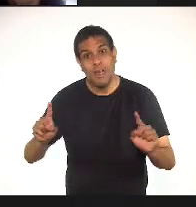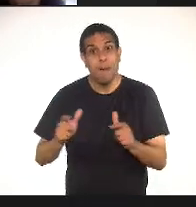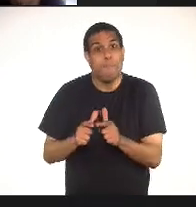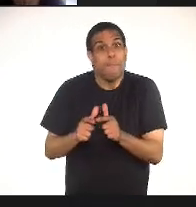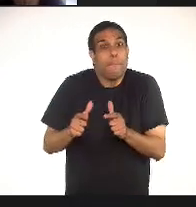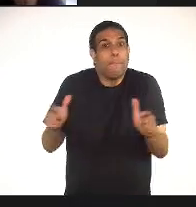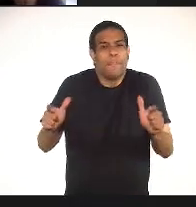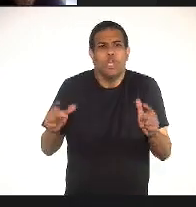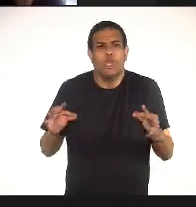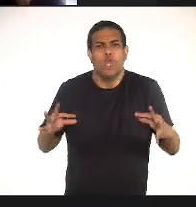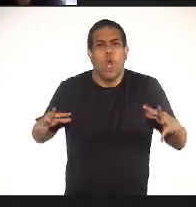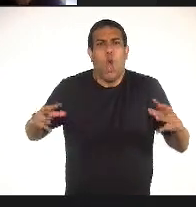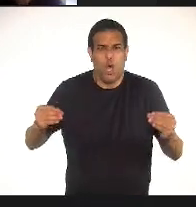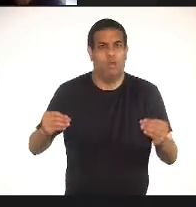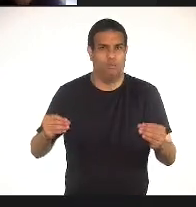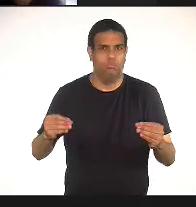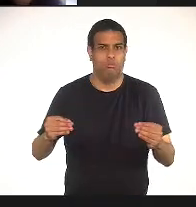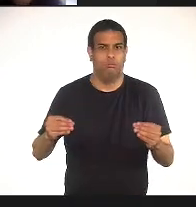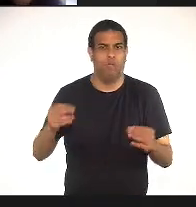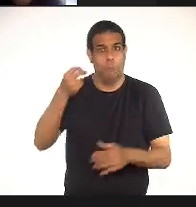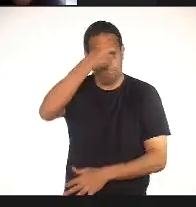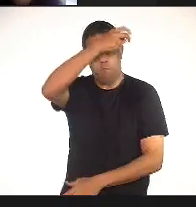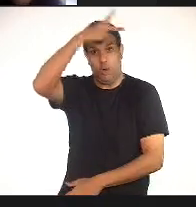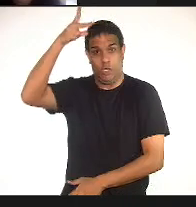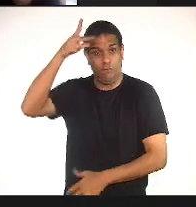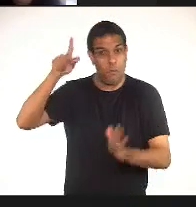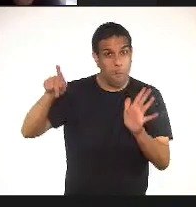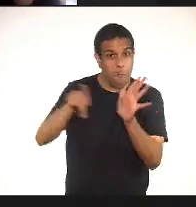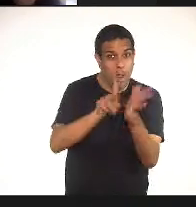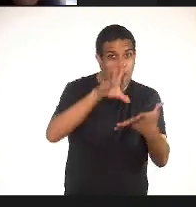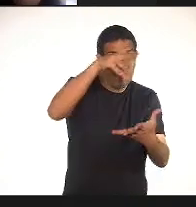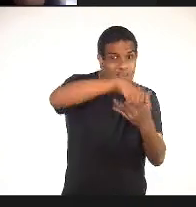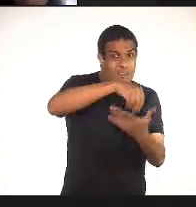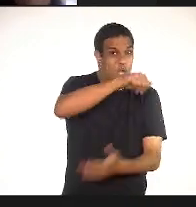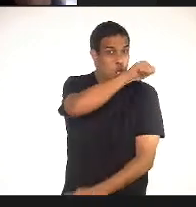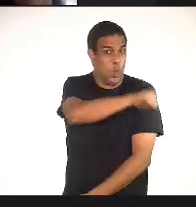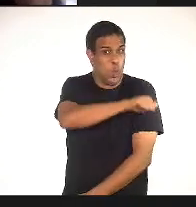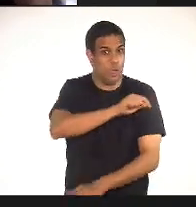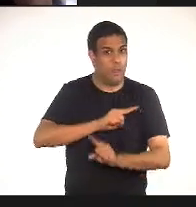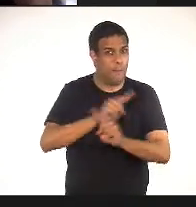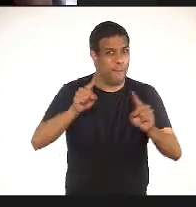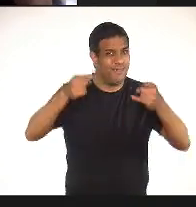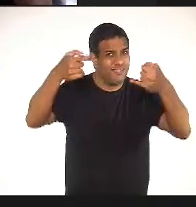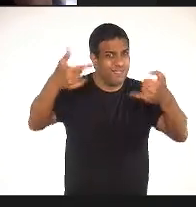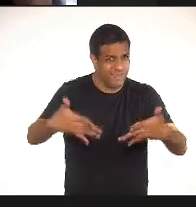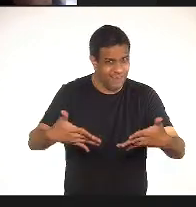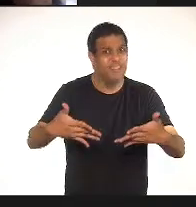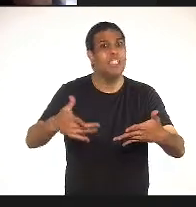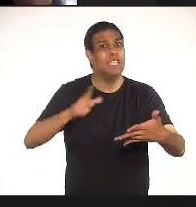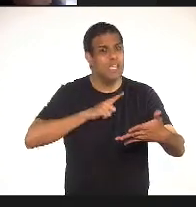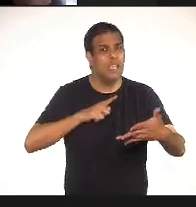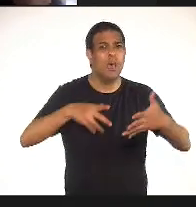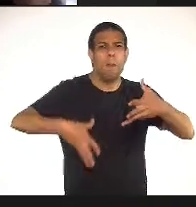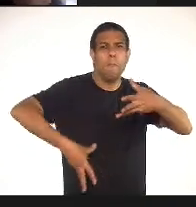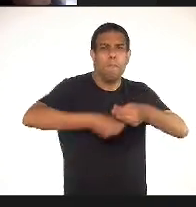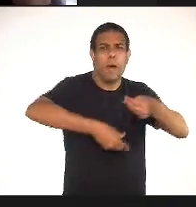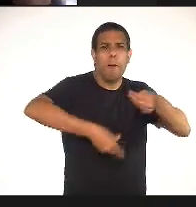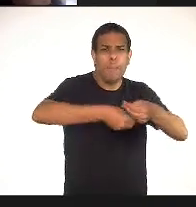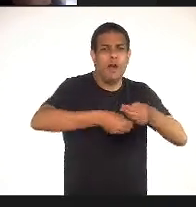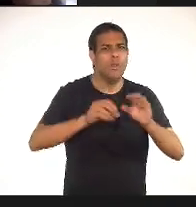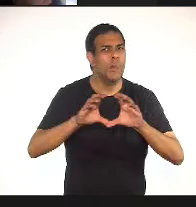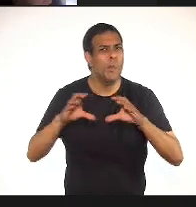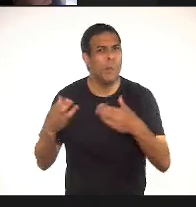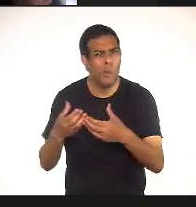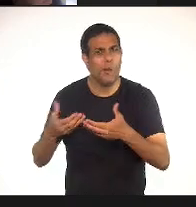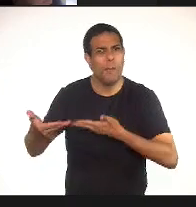os municípios. Então, mais uma vez, eu queria requerer aqui de Vossa Excelência que fosse deferido o parecer da Comissão